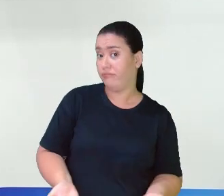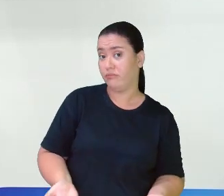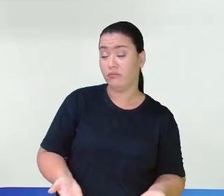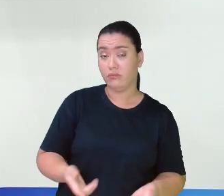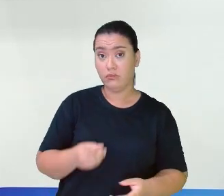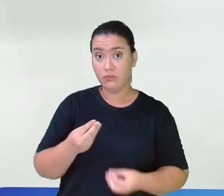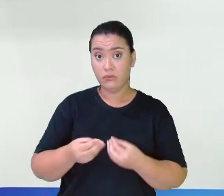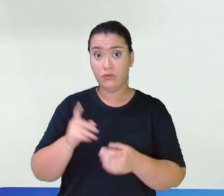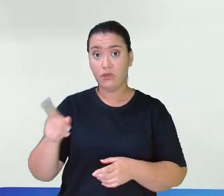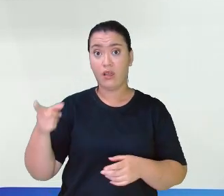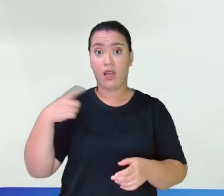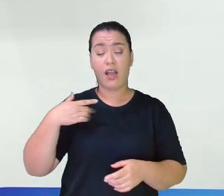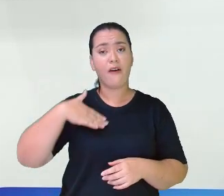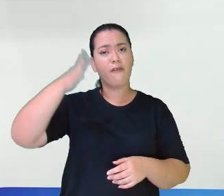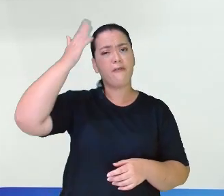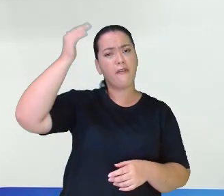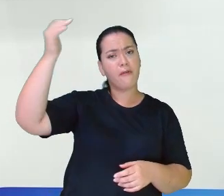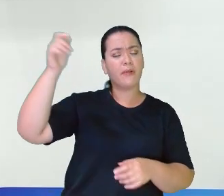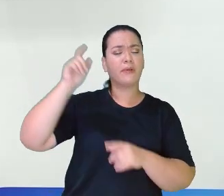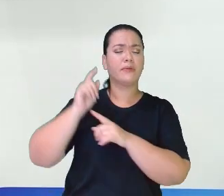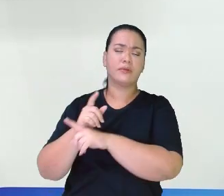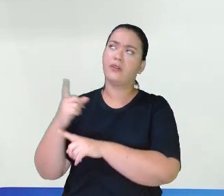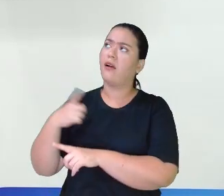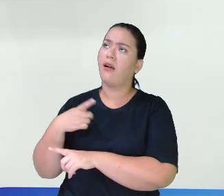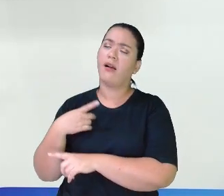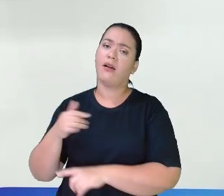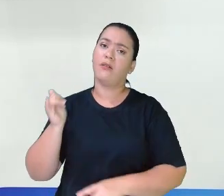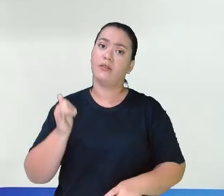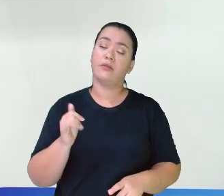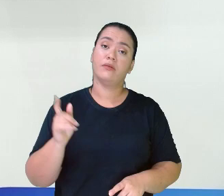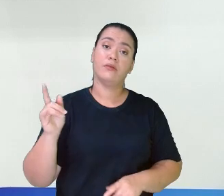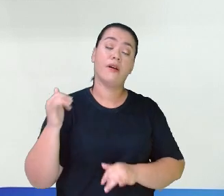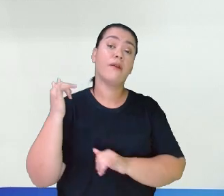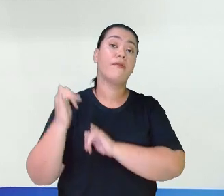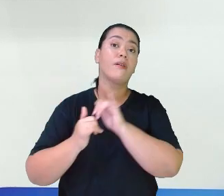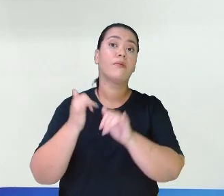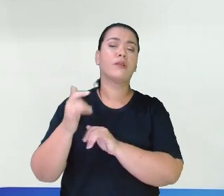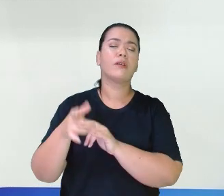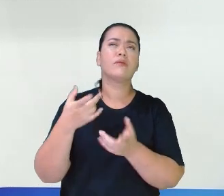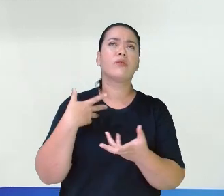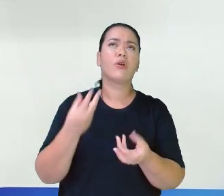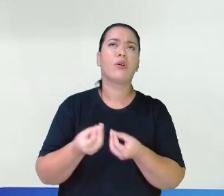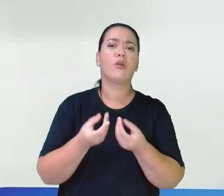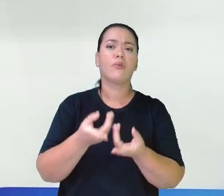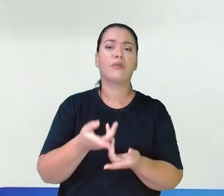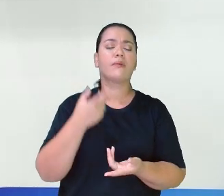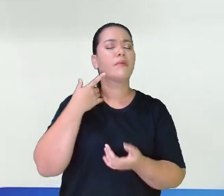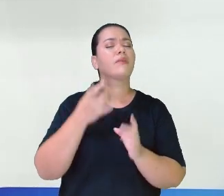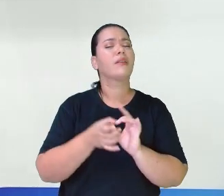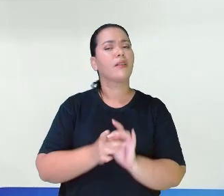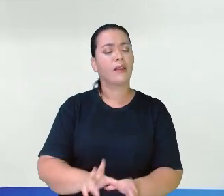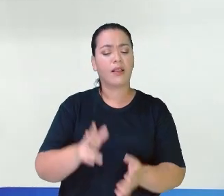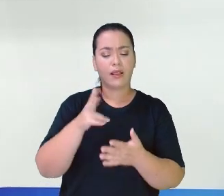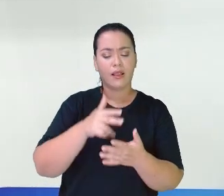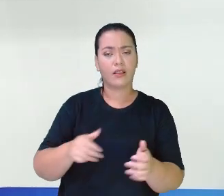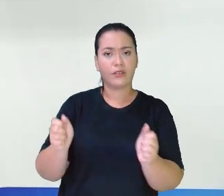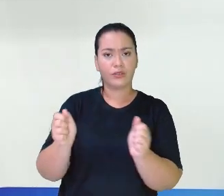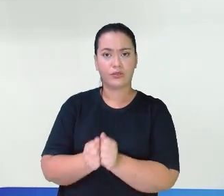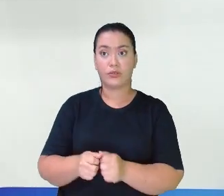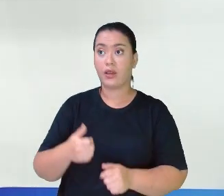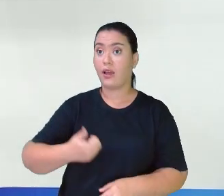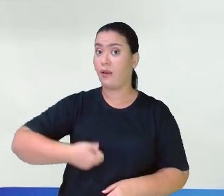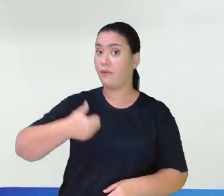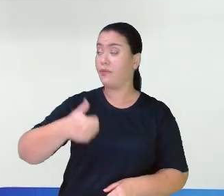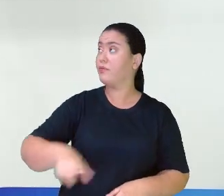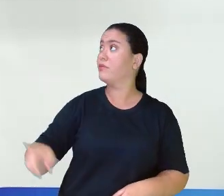como é uma fábula conhecida, vai ficar fácil o entendimento. Se você está em casa e quer ler comigo, fique à vontade. Então, a primeira que